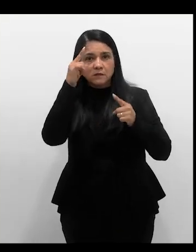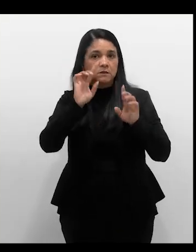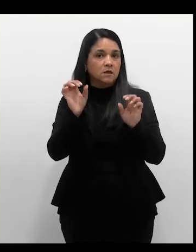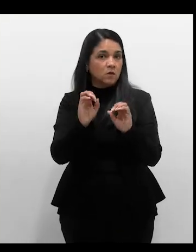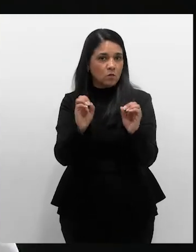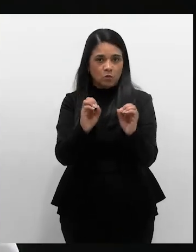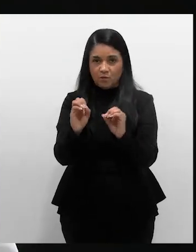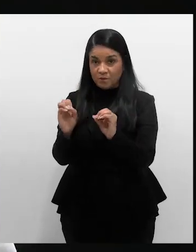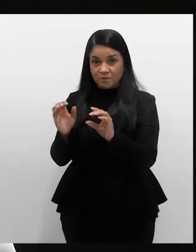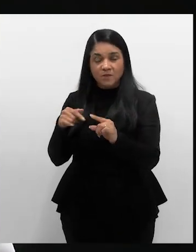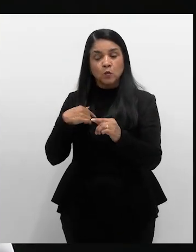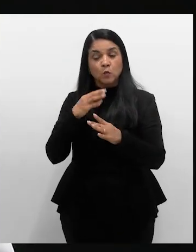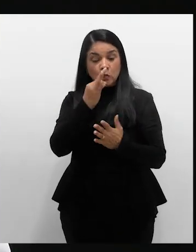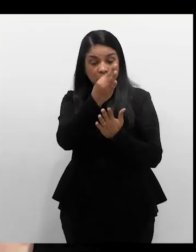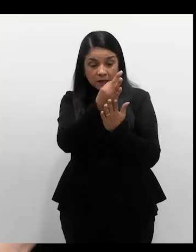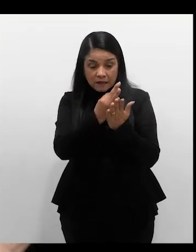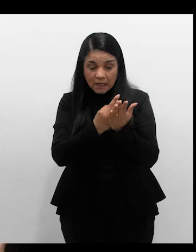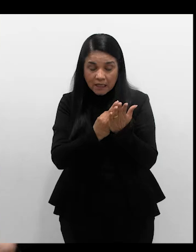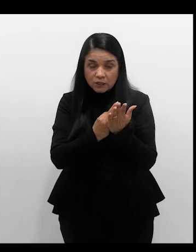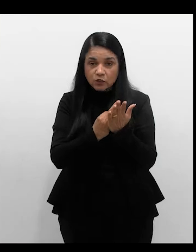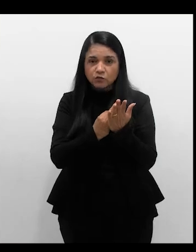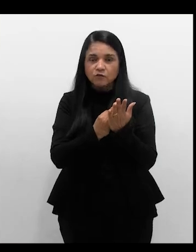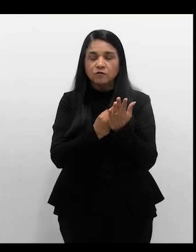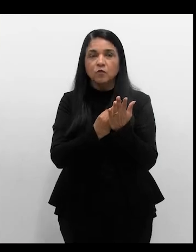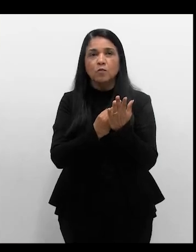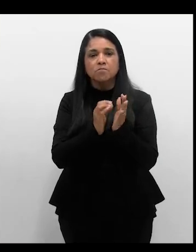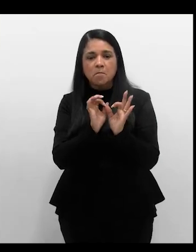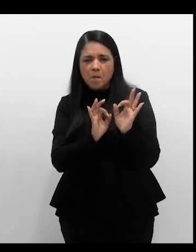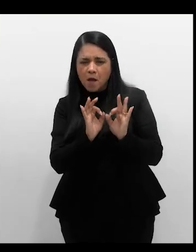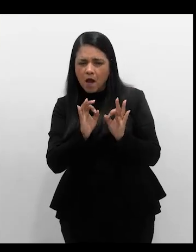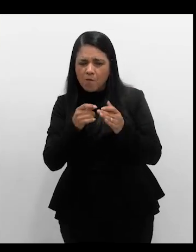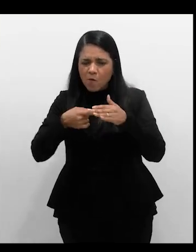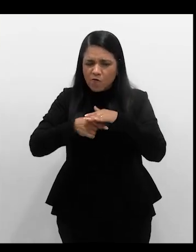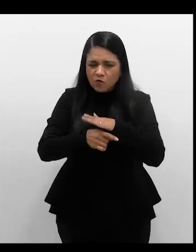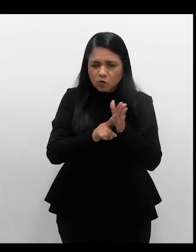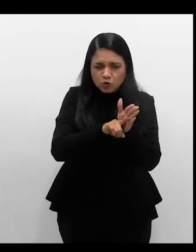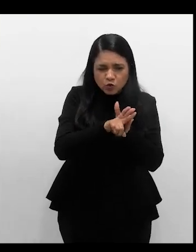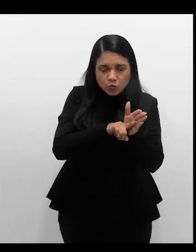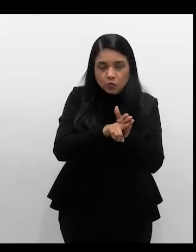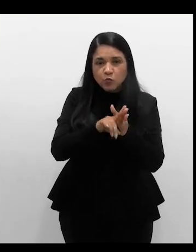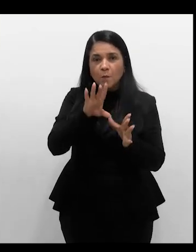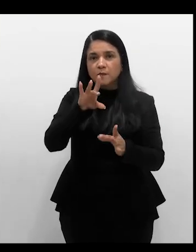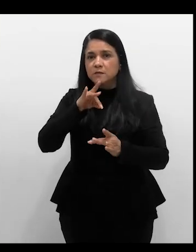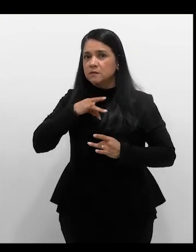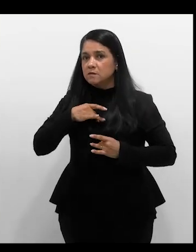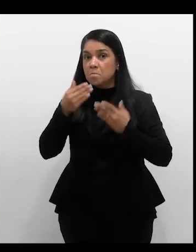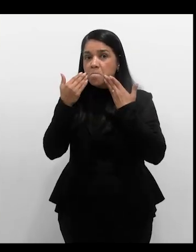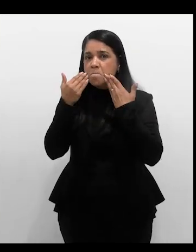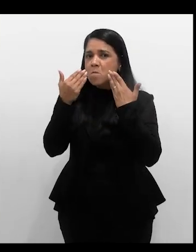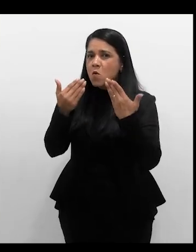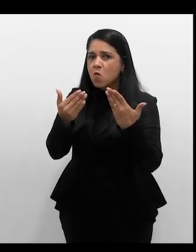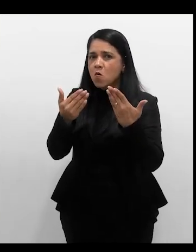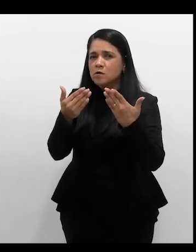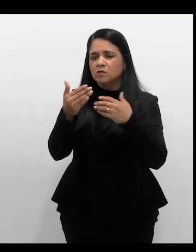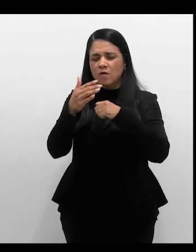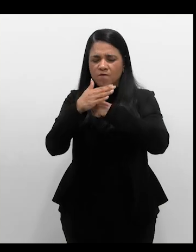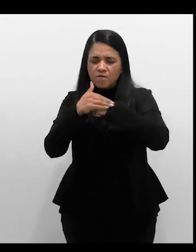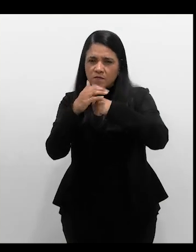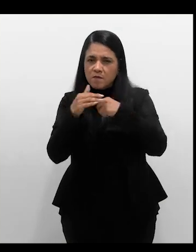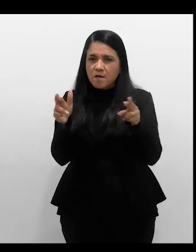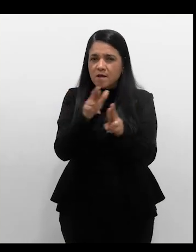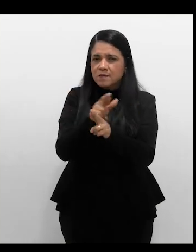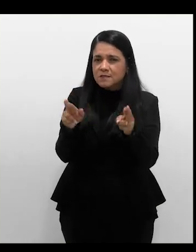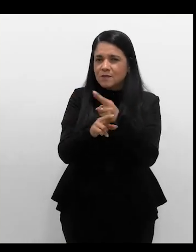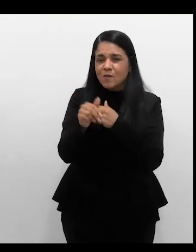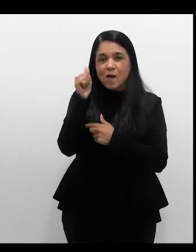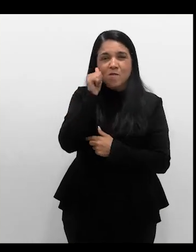Vai acontecendo. Conforme o texto vai saindo. Porque esse cara vai se apresentando. Esse personagem vai se apresentando. A relação afetuosa